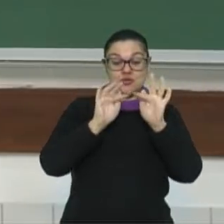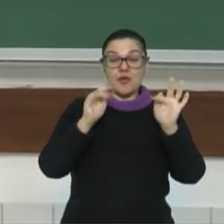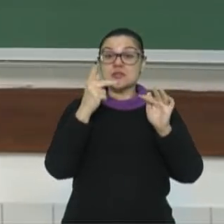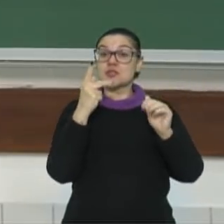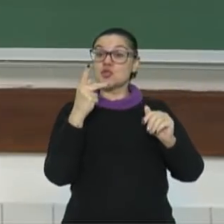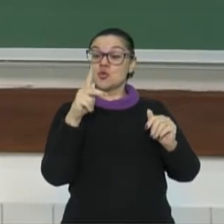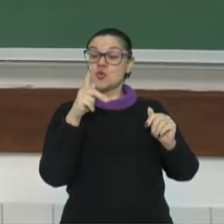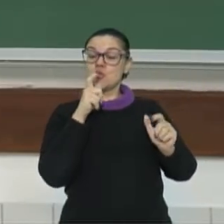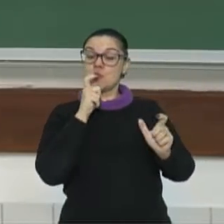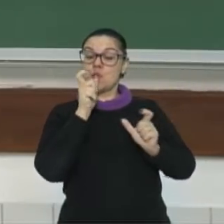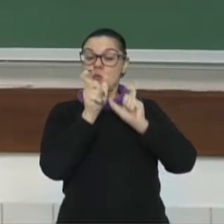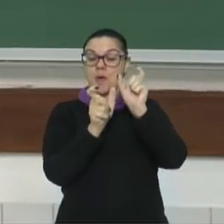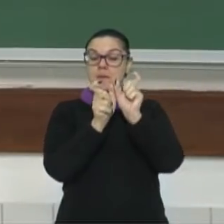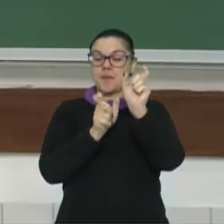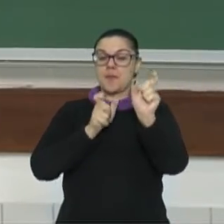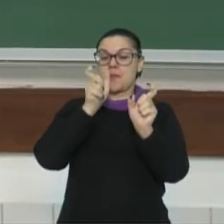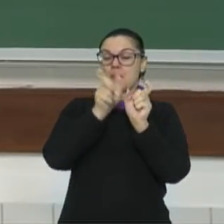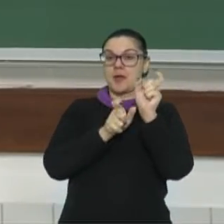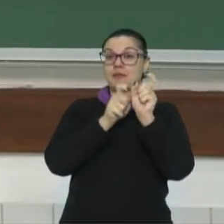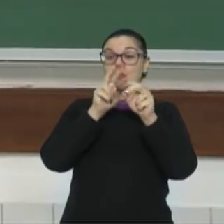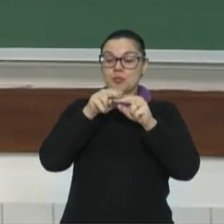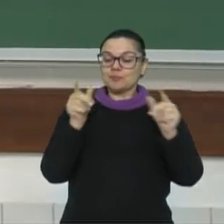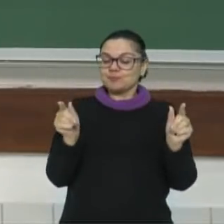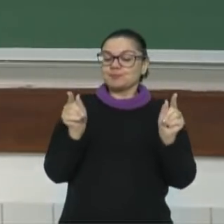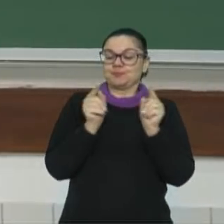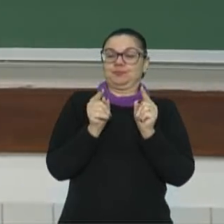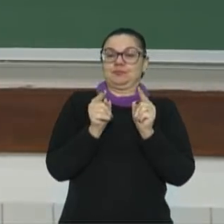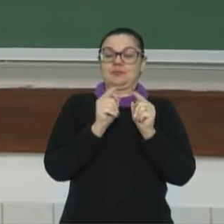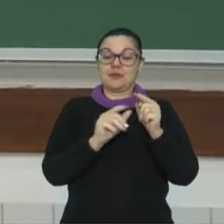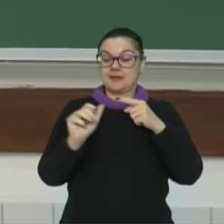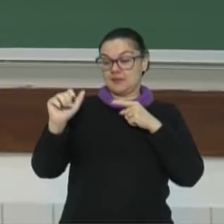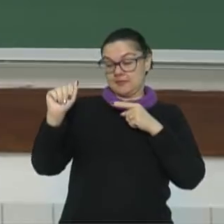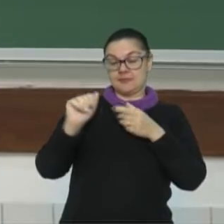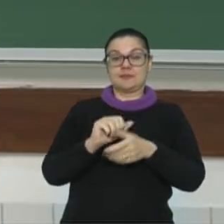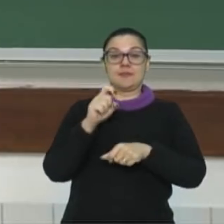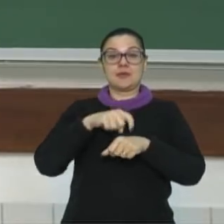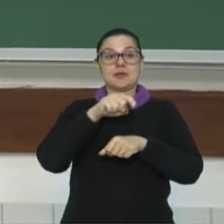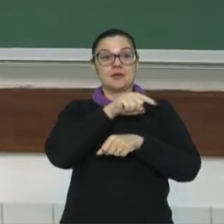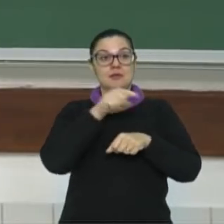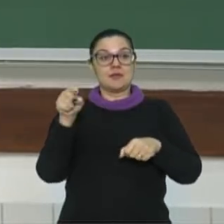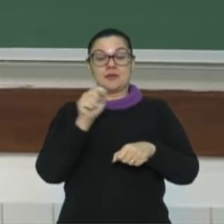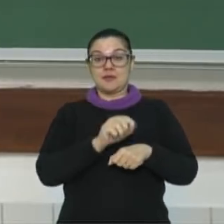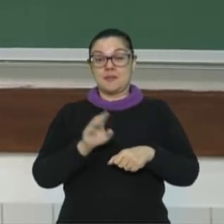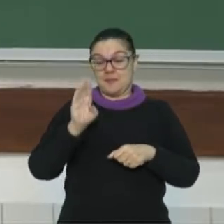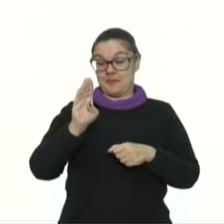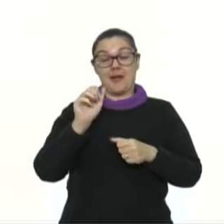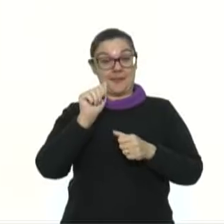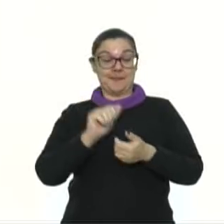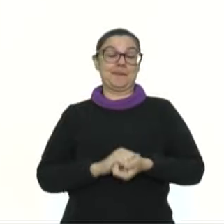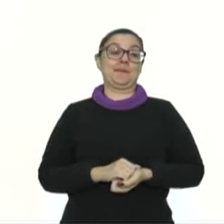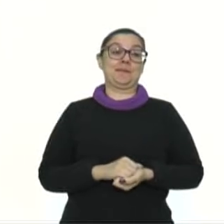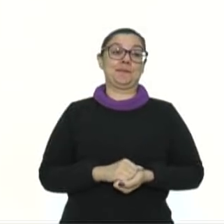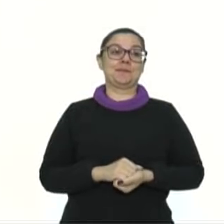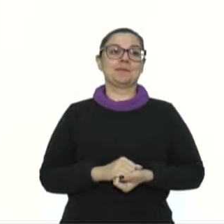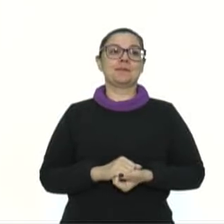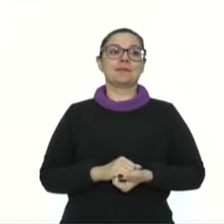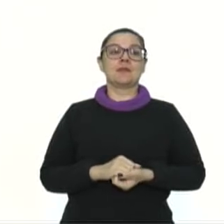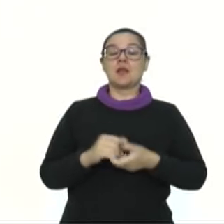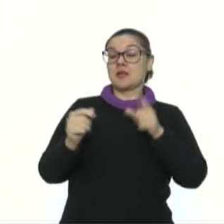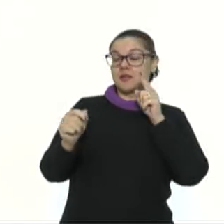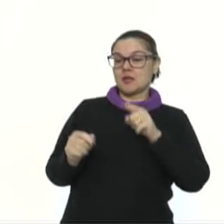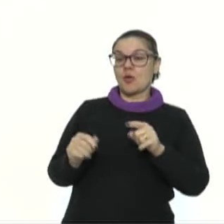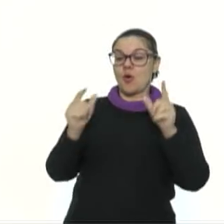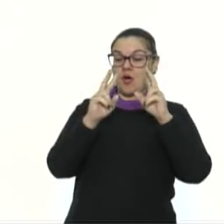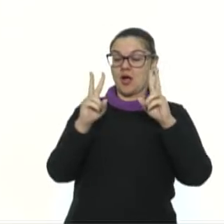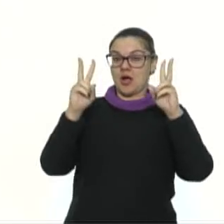Por isso, sintetizar, pequenininho, tá? Vamos ler a letra A, vou dar um tempo e depois eu volto para as outras. Letra A. Sintetize isso aqui,